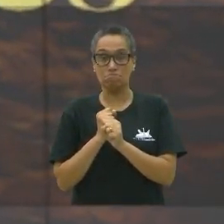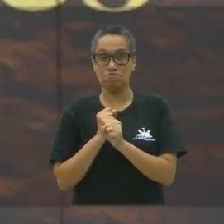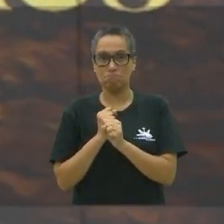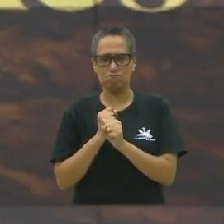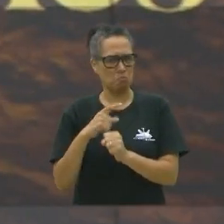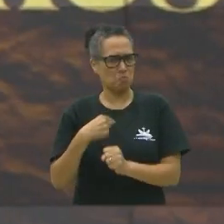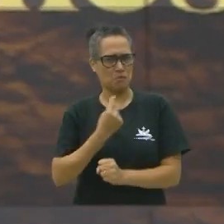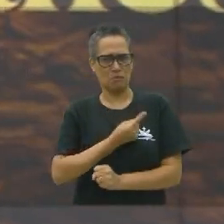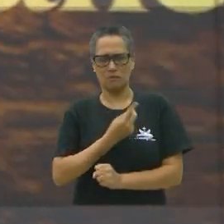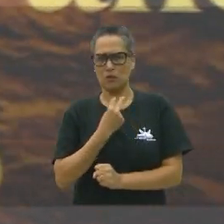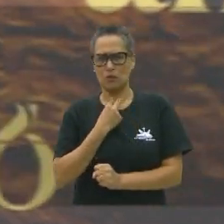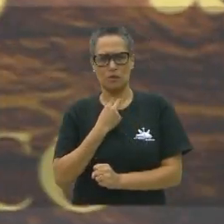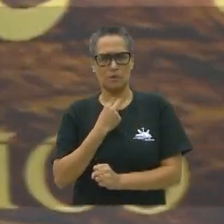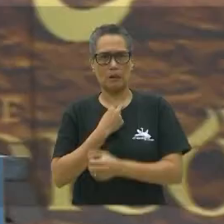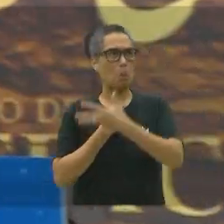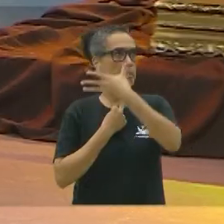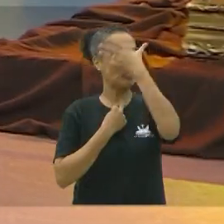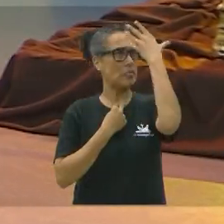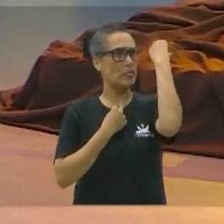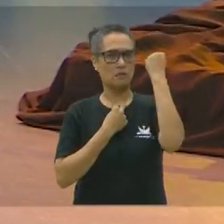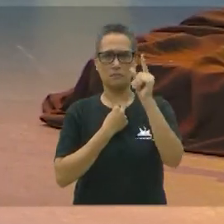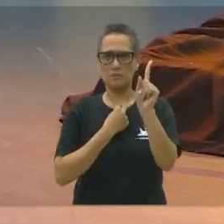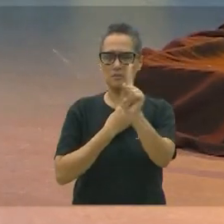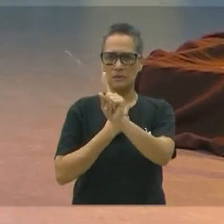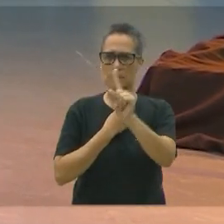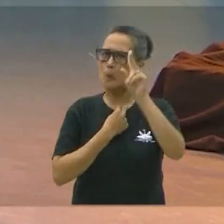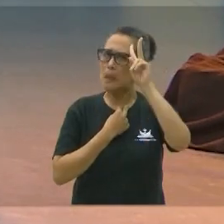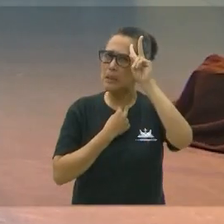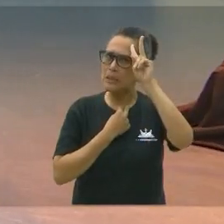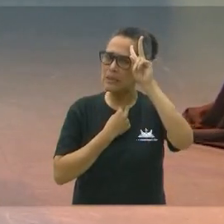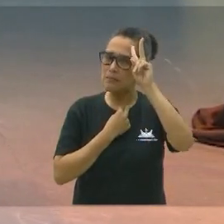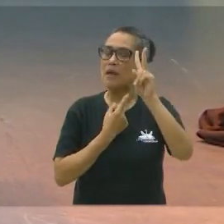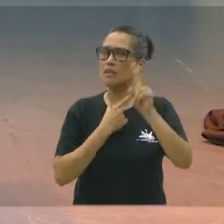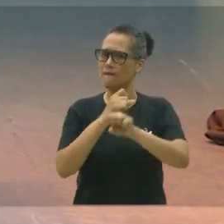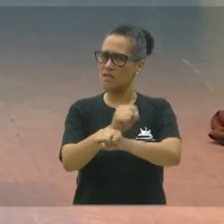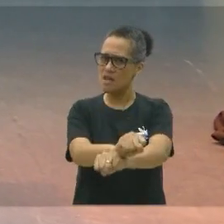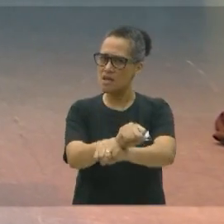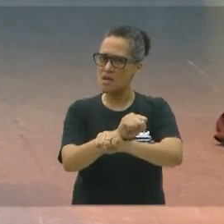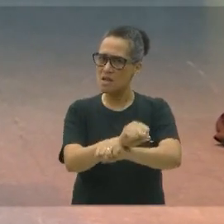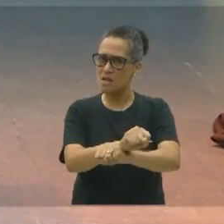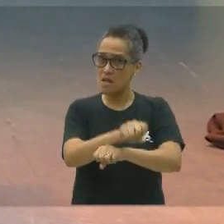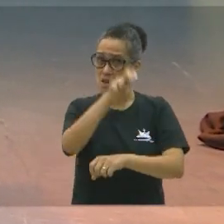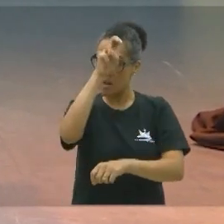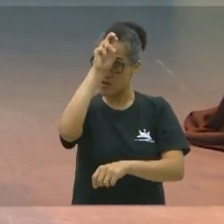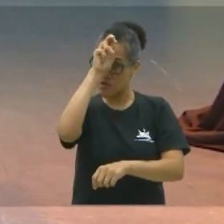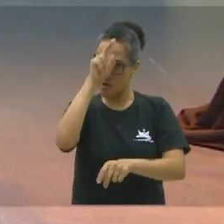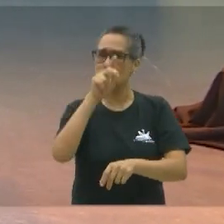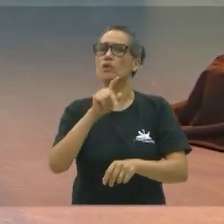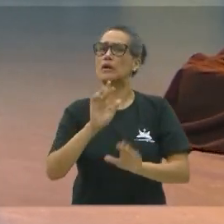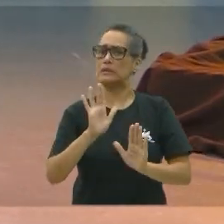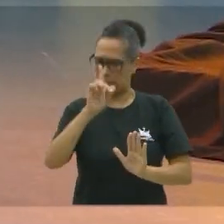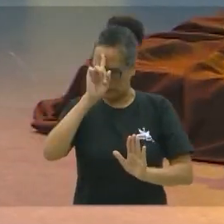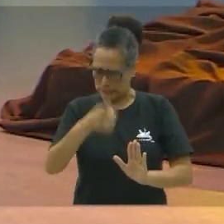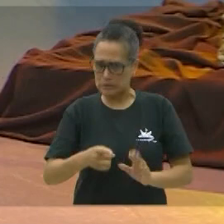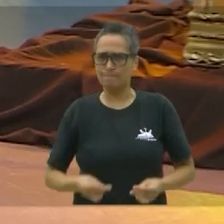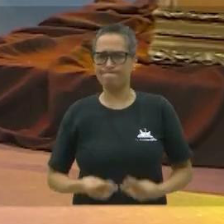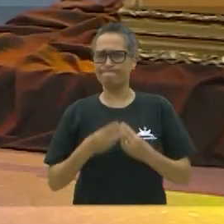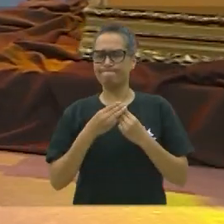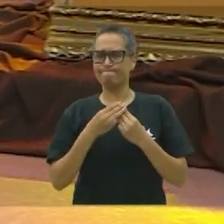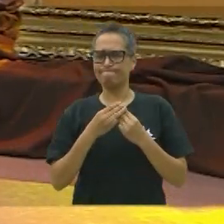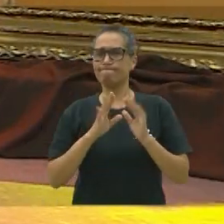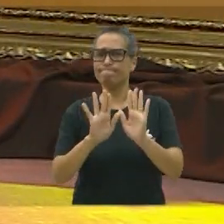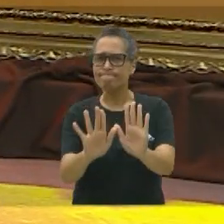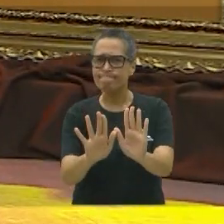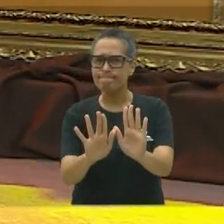Nós não podemos nos esquecer da escravidão do Egito. Até